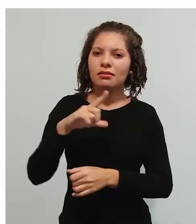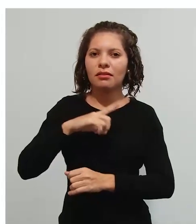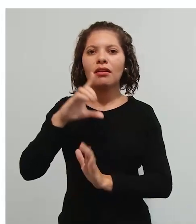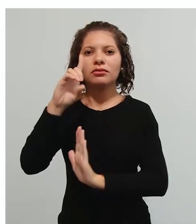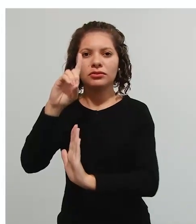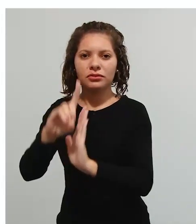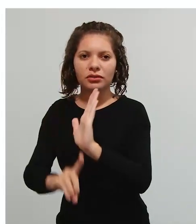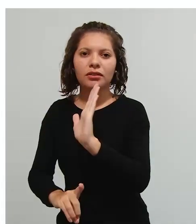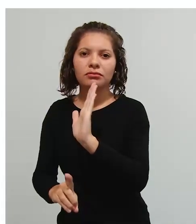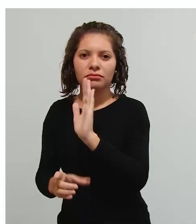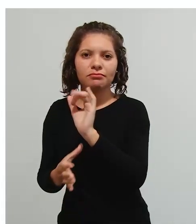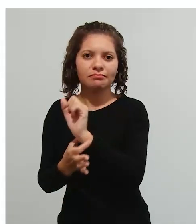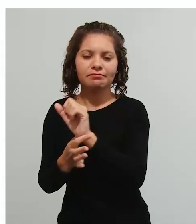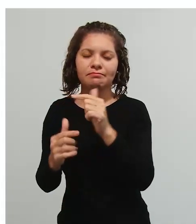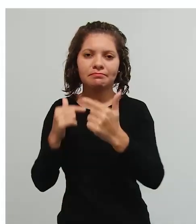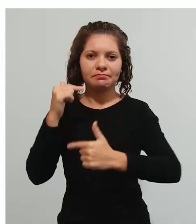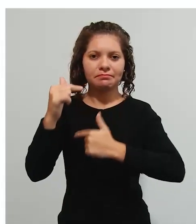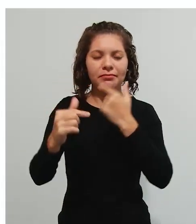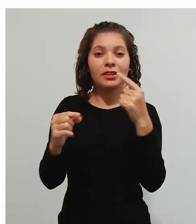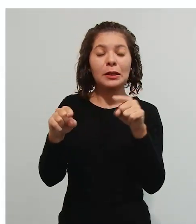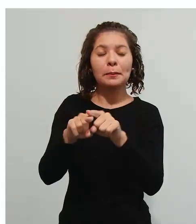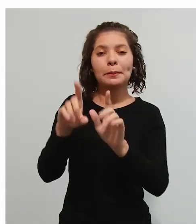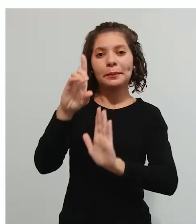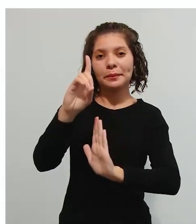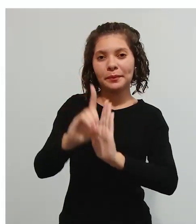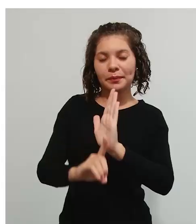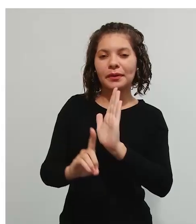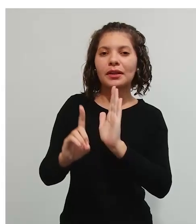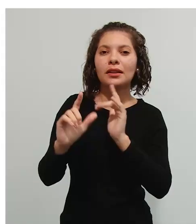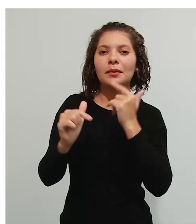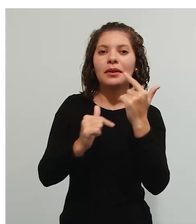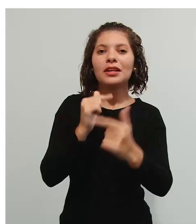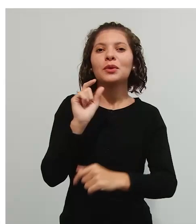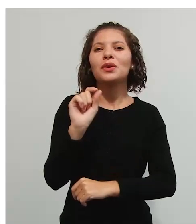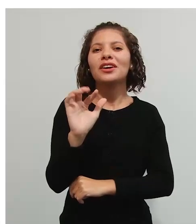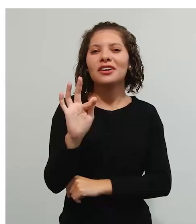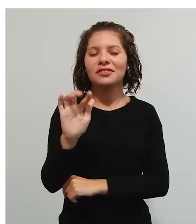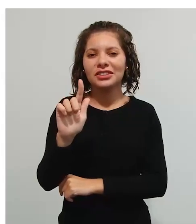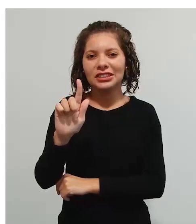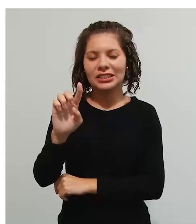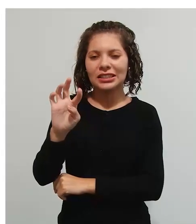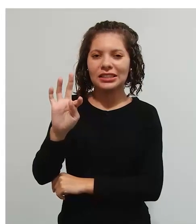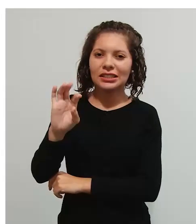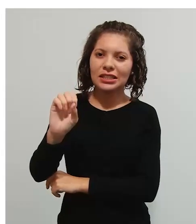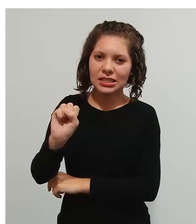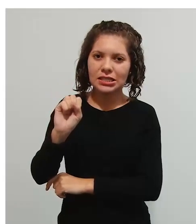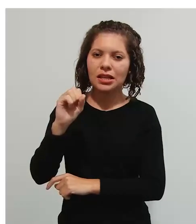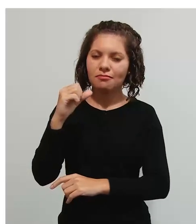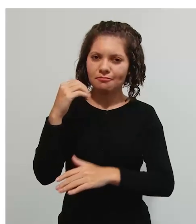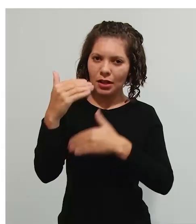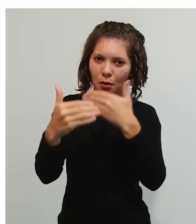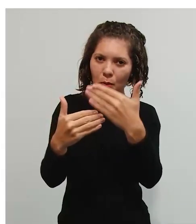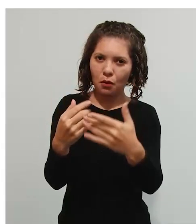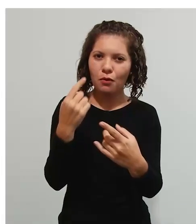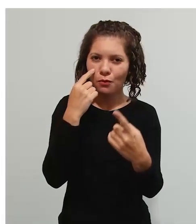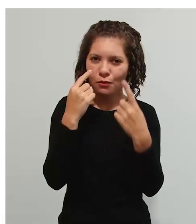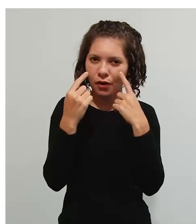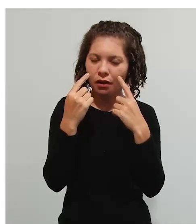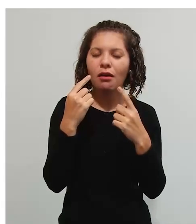Vocês até já sabem. Ele vai receber uma indenização compensatória dos 40%, que é aquela multa